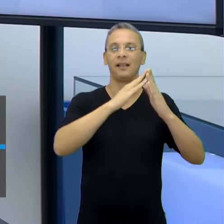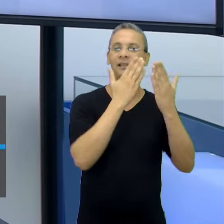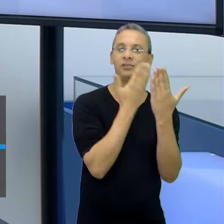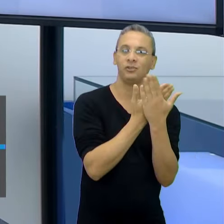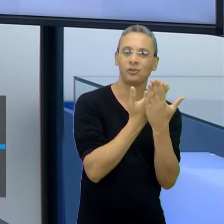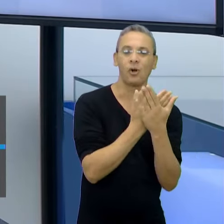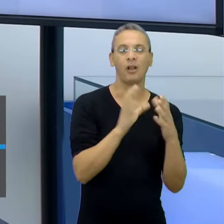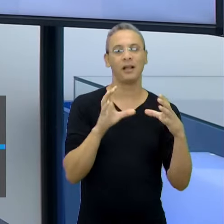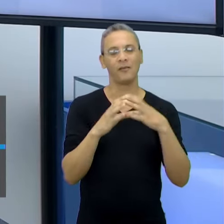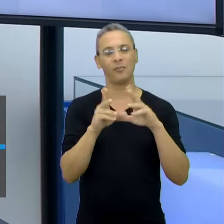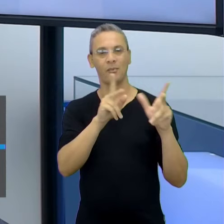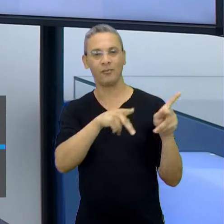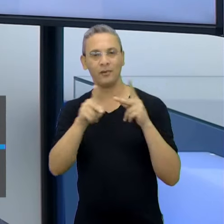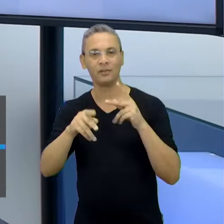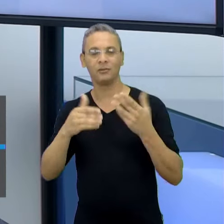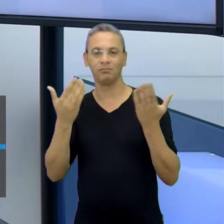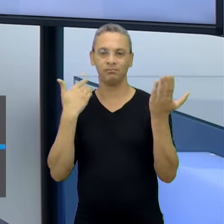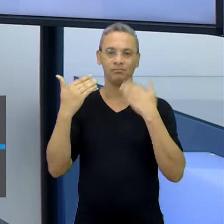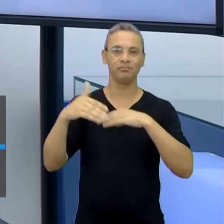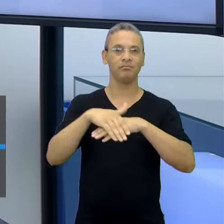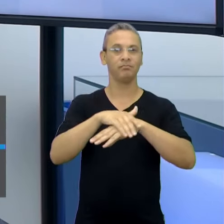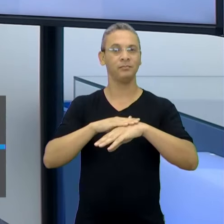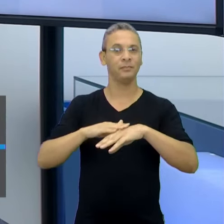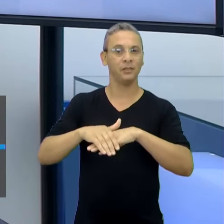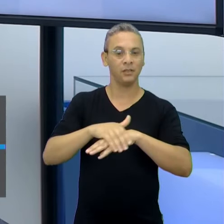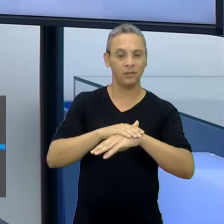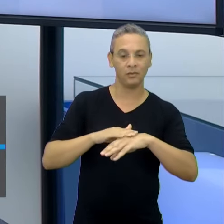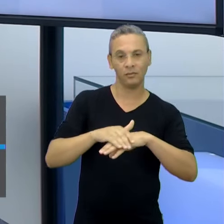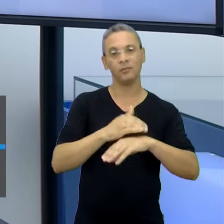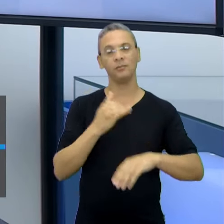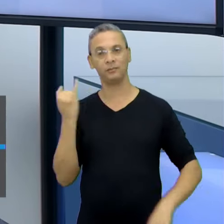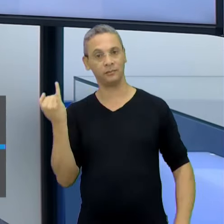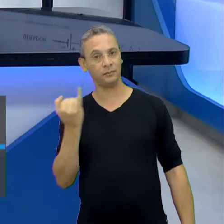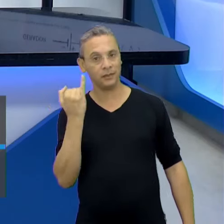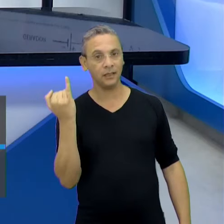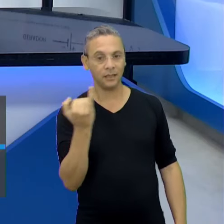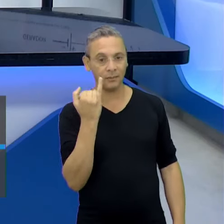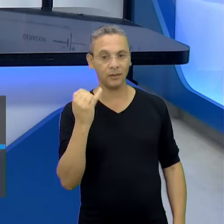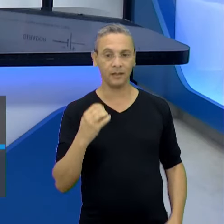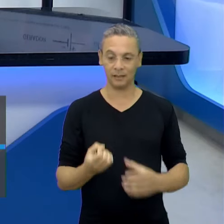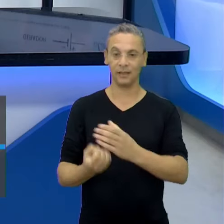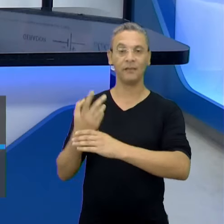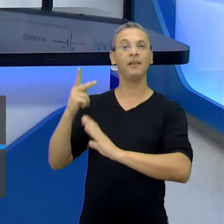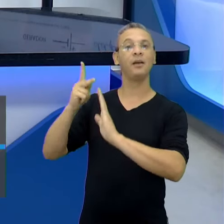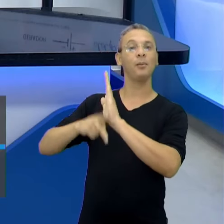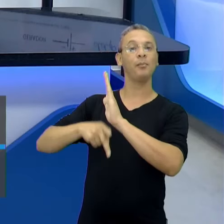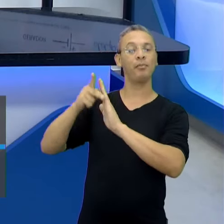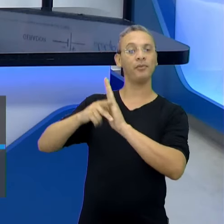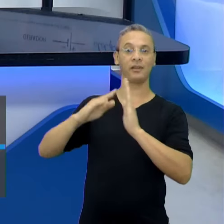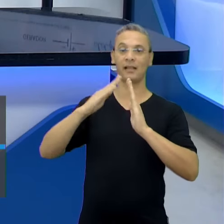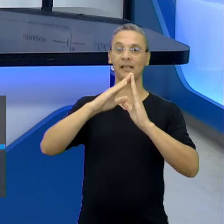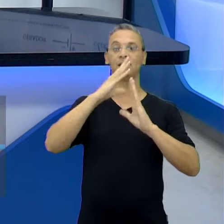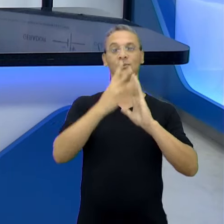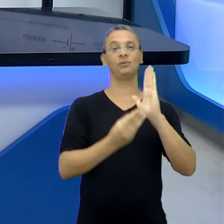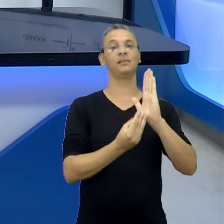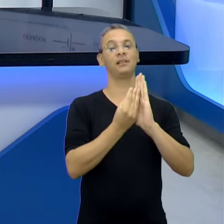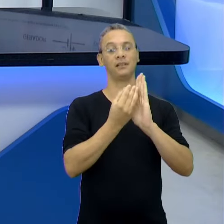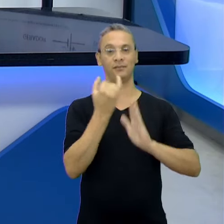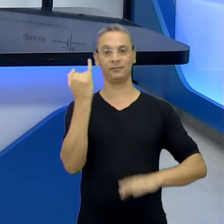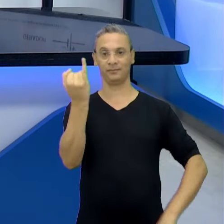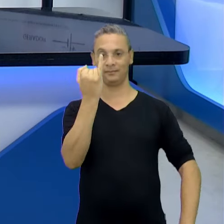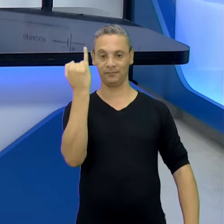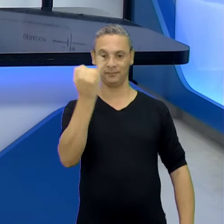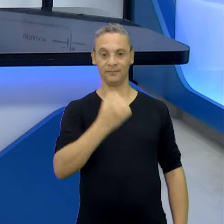com o seu professor, com o pessoal, com a galera aí que também está desenvolvendo o projeto Casa Sustentável, é